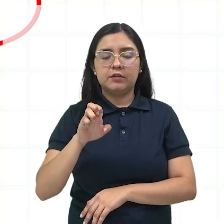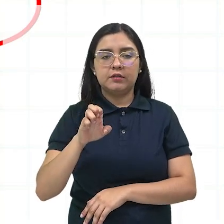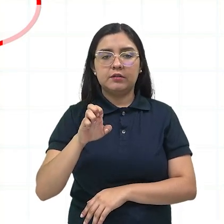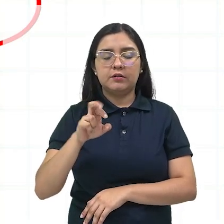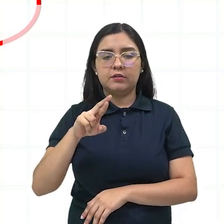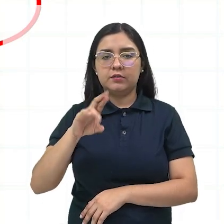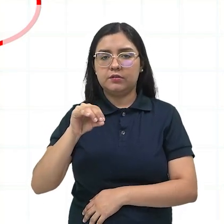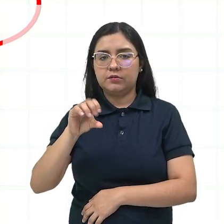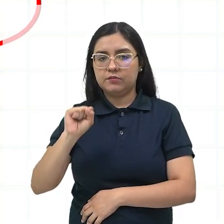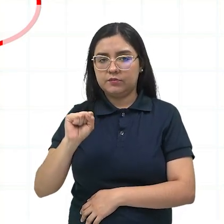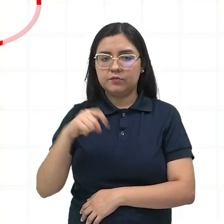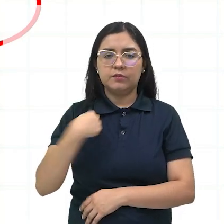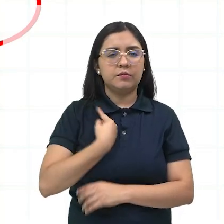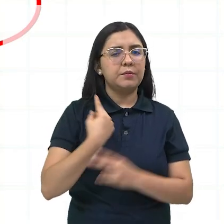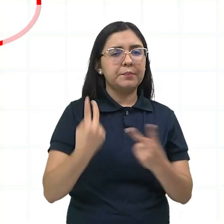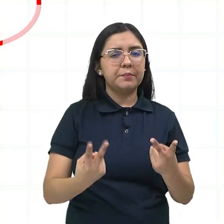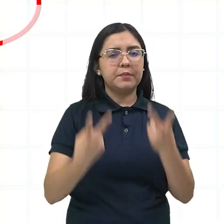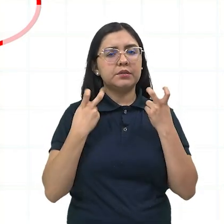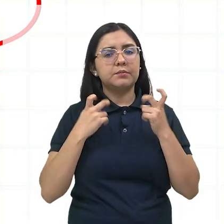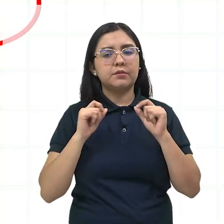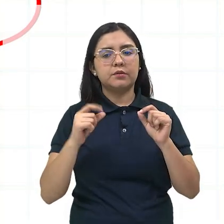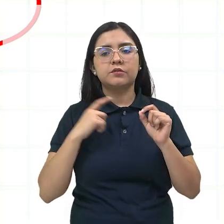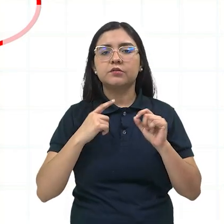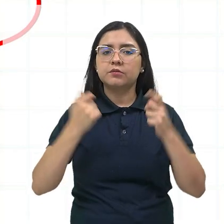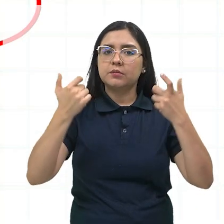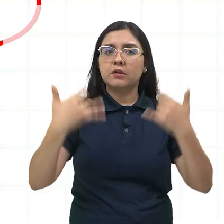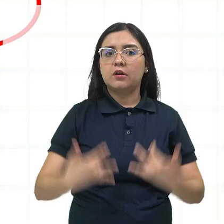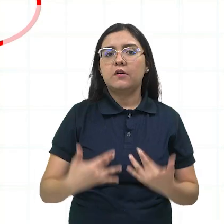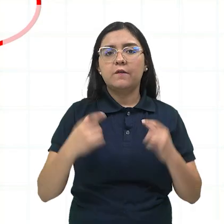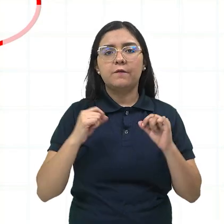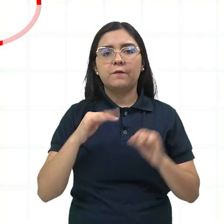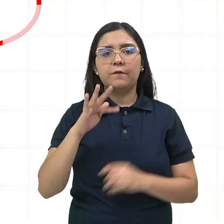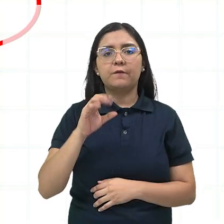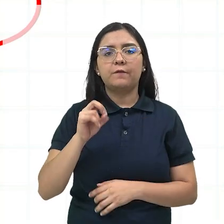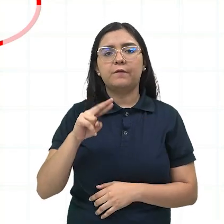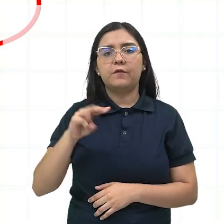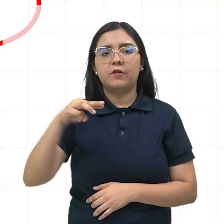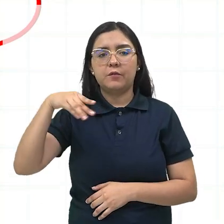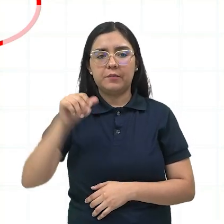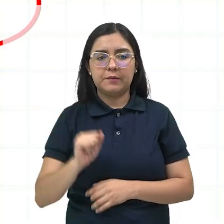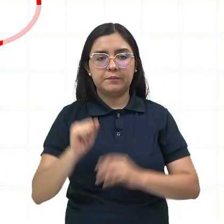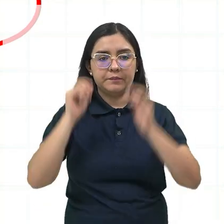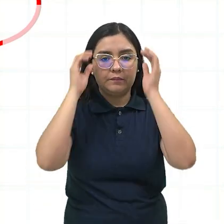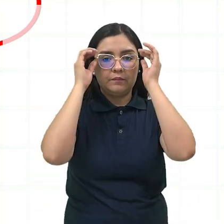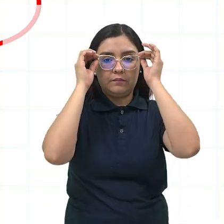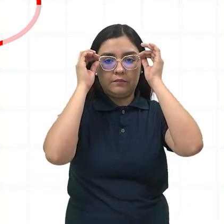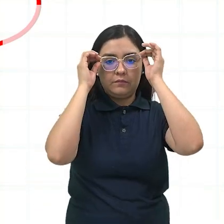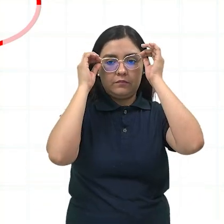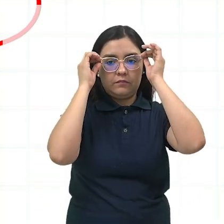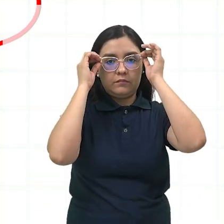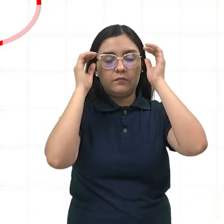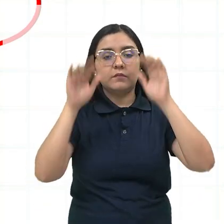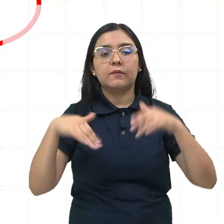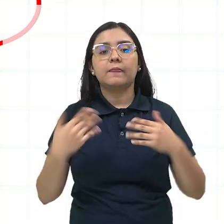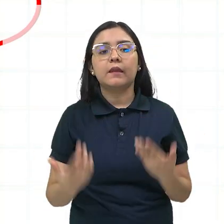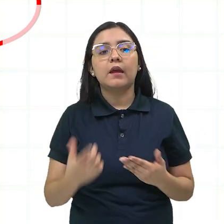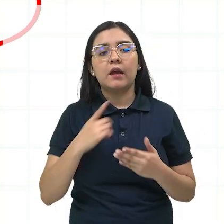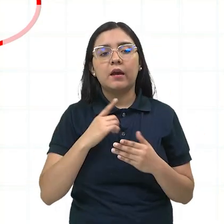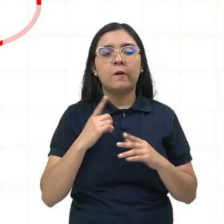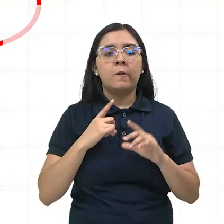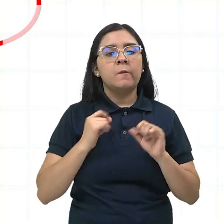vai perceber, e quando a gente fala da forma, eu não vou ficar fechado. Enquanto a